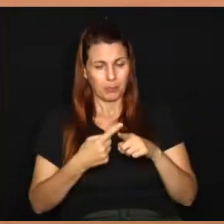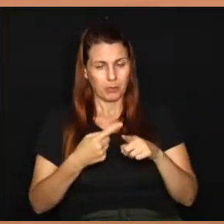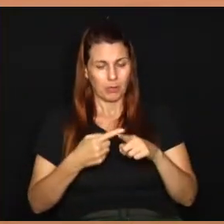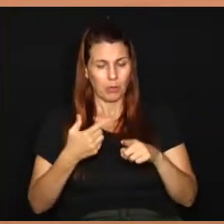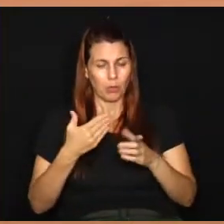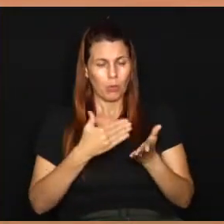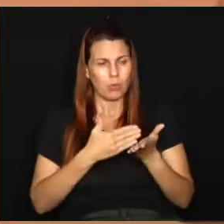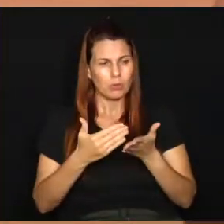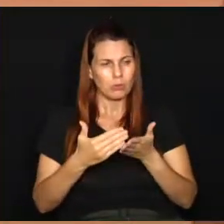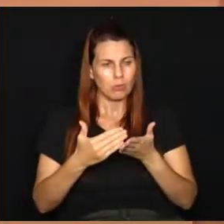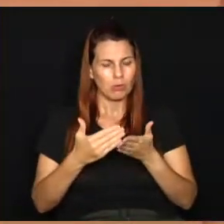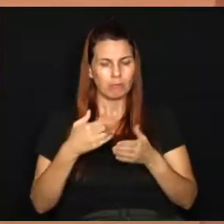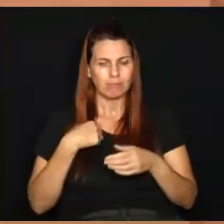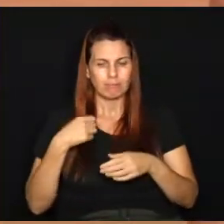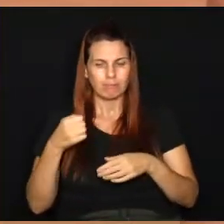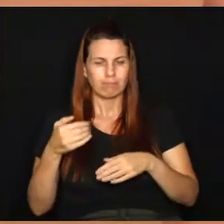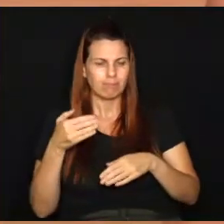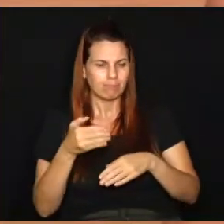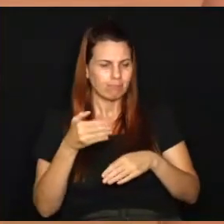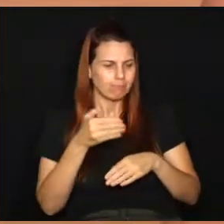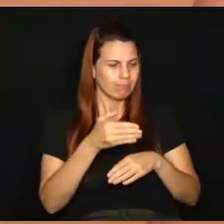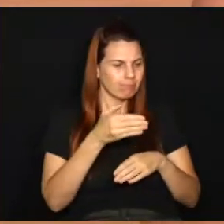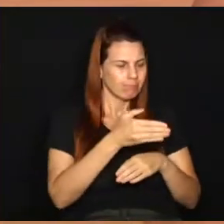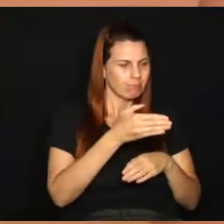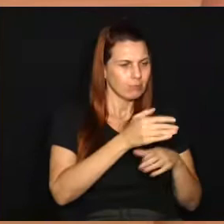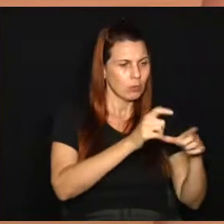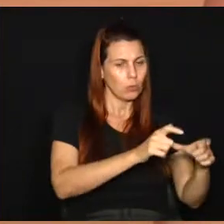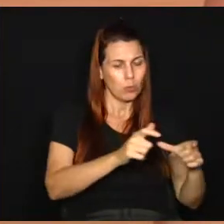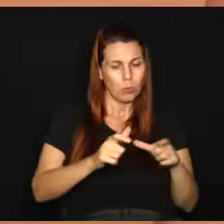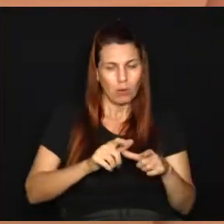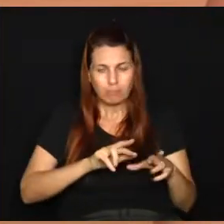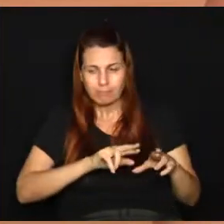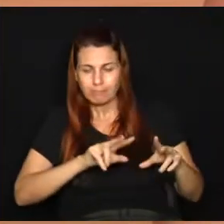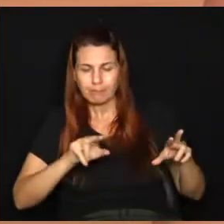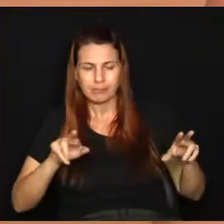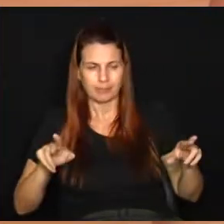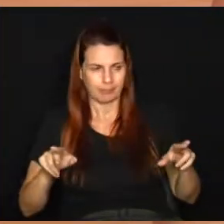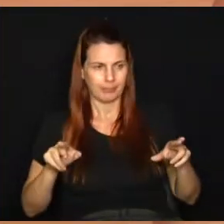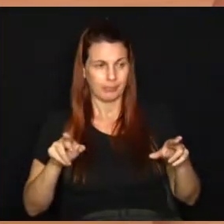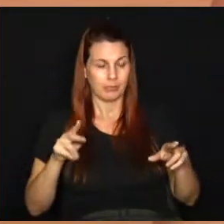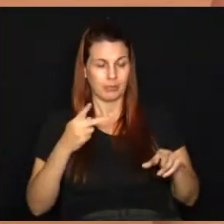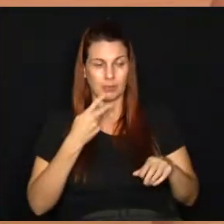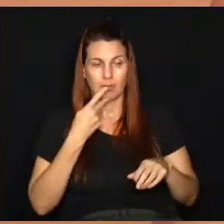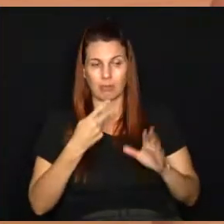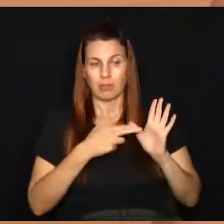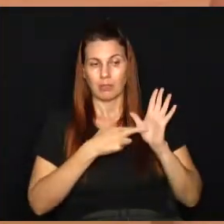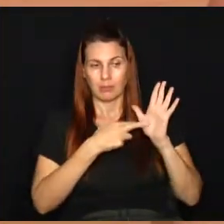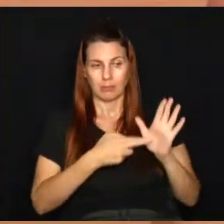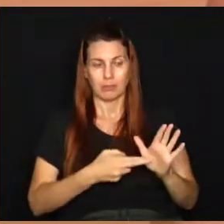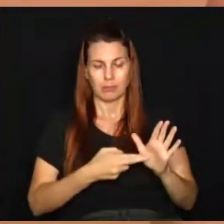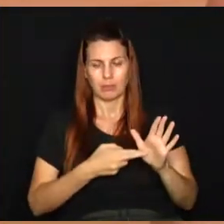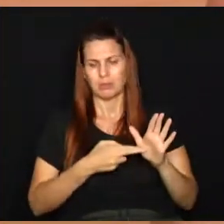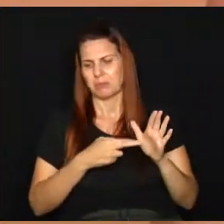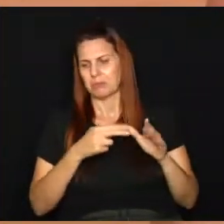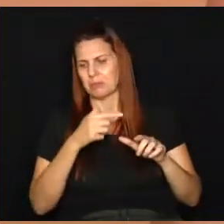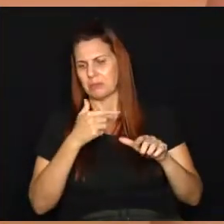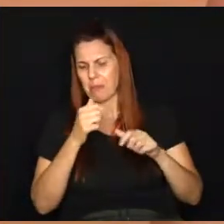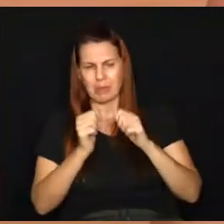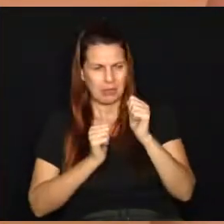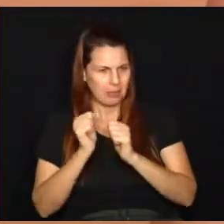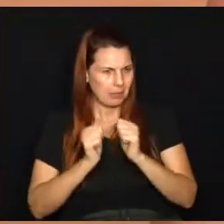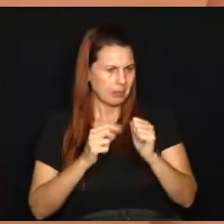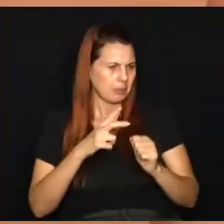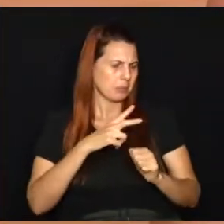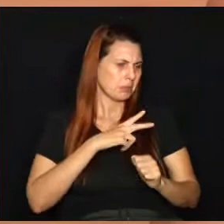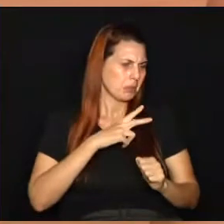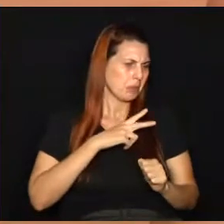os espaços públicos, os espaços políticos, e a gente coloca a nossa fala na iniciativa privada, no